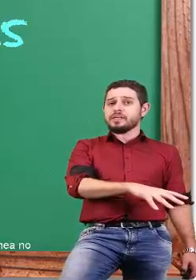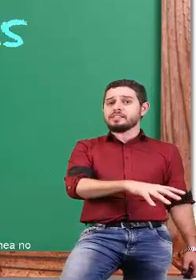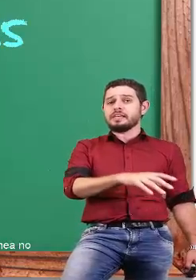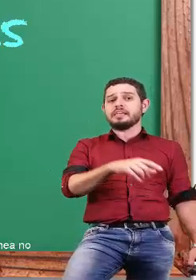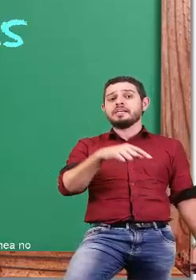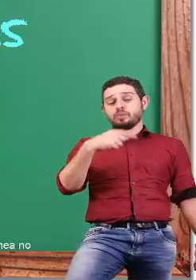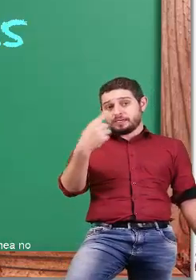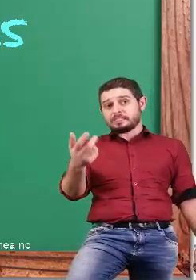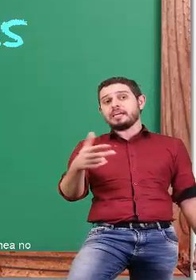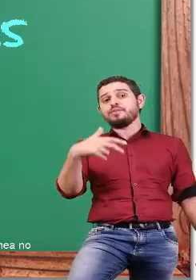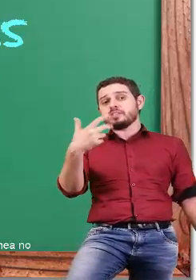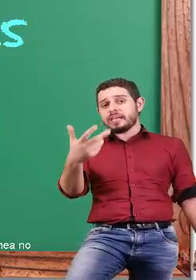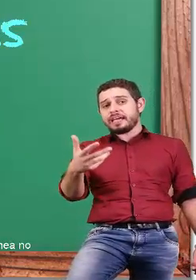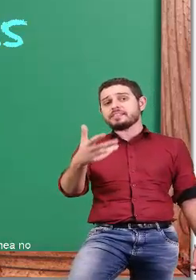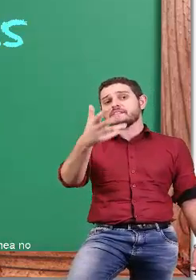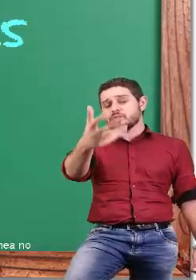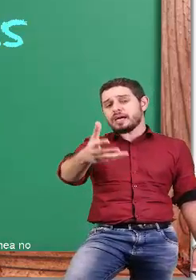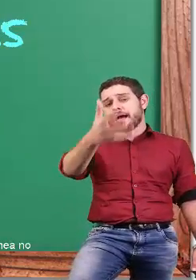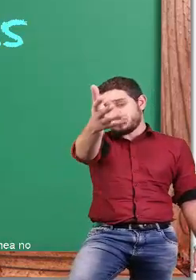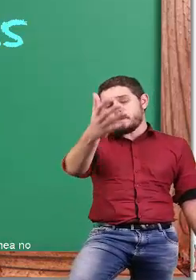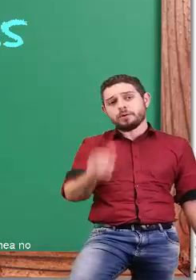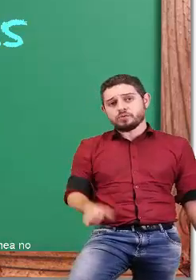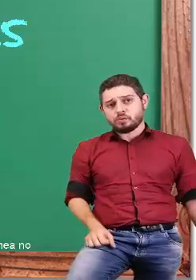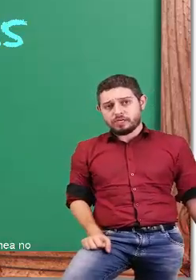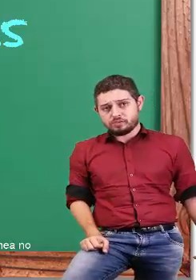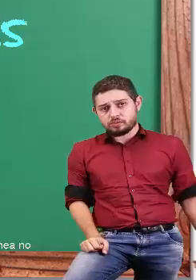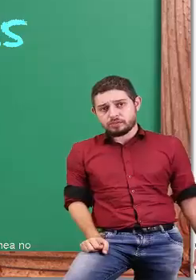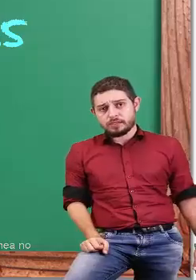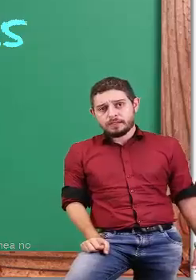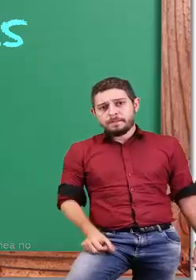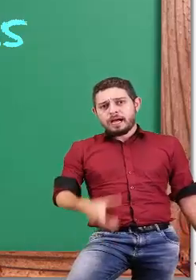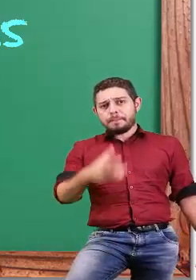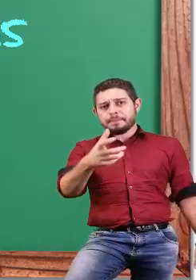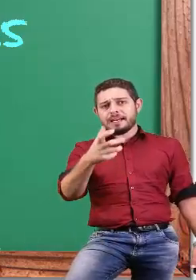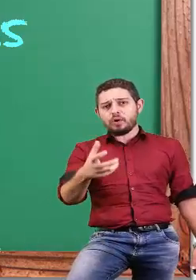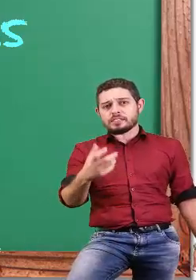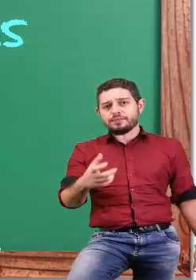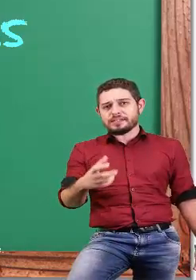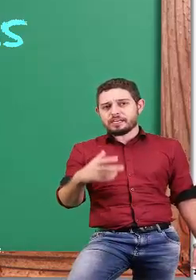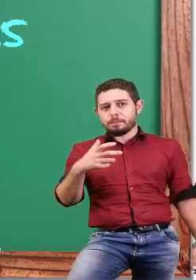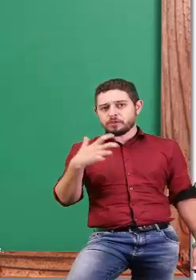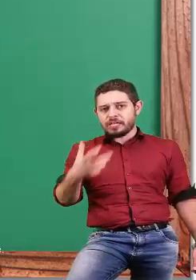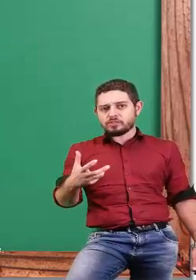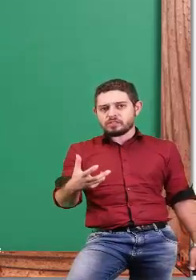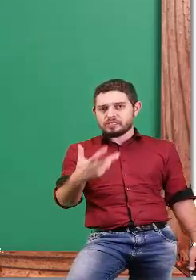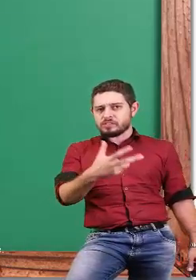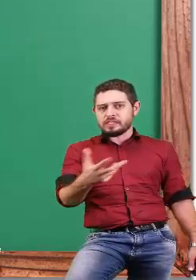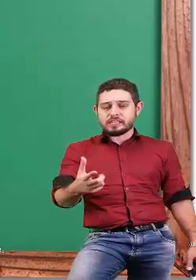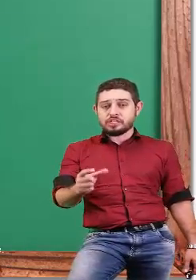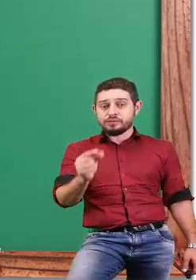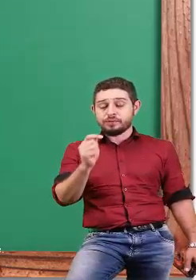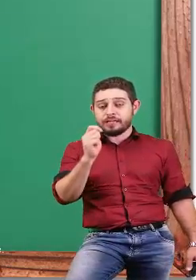abstraídas da coletânea no acervo de ideias que usará para compor o seu texto. A primeira coisa a se fazer em um projeto de